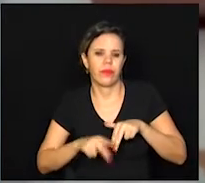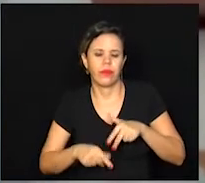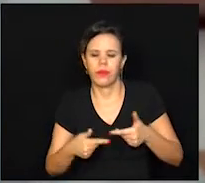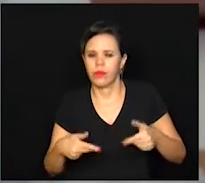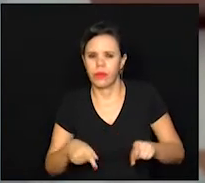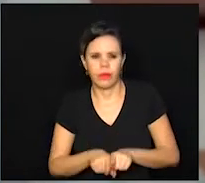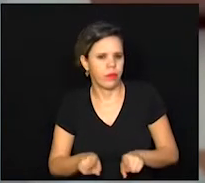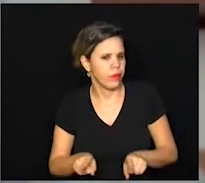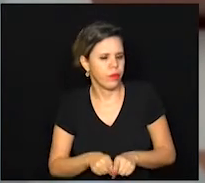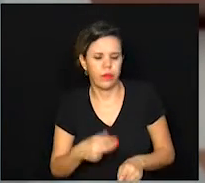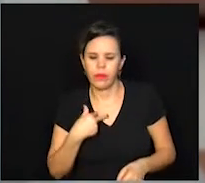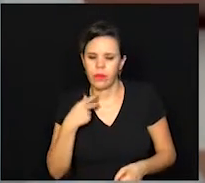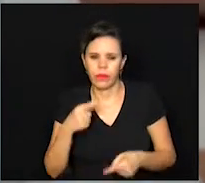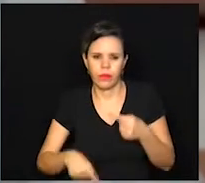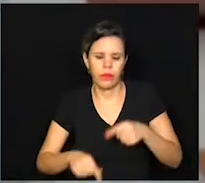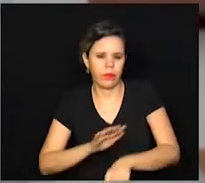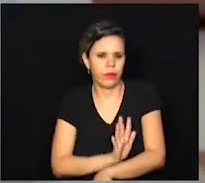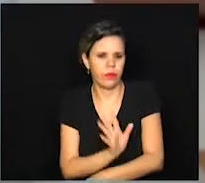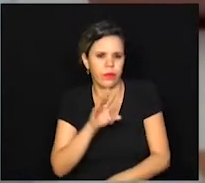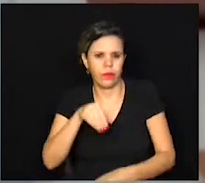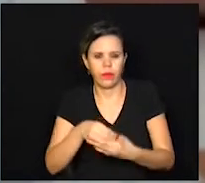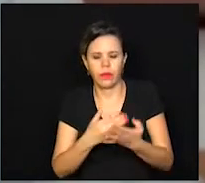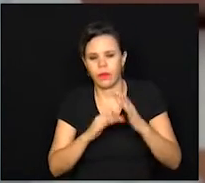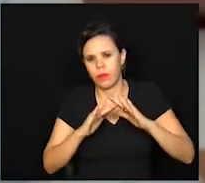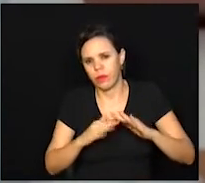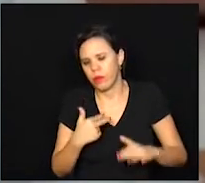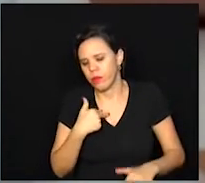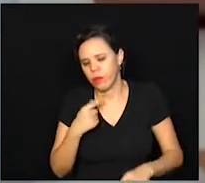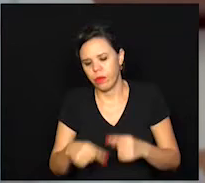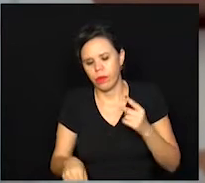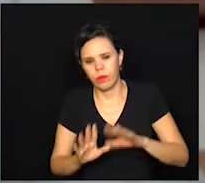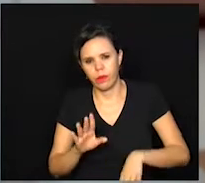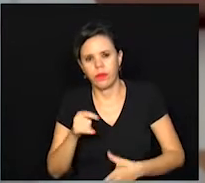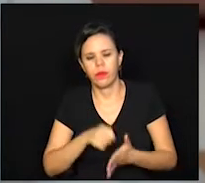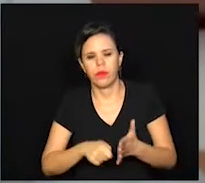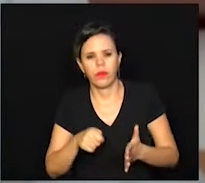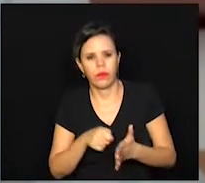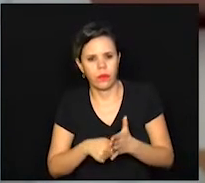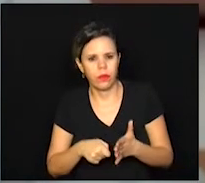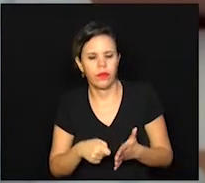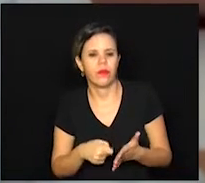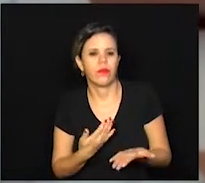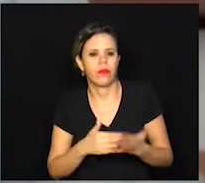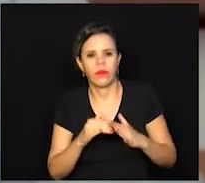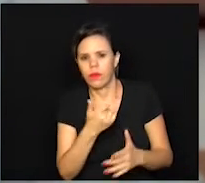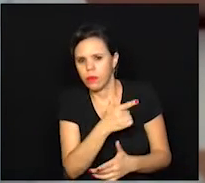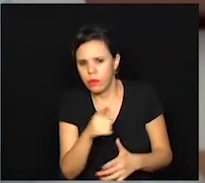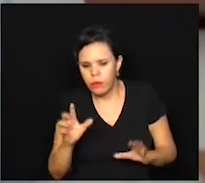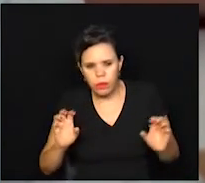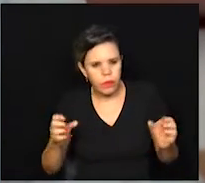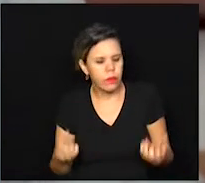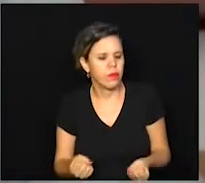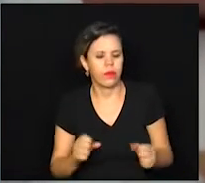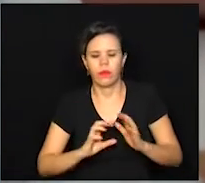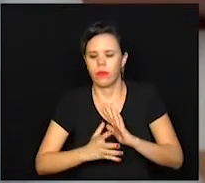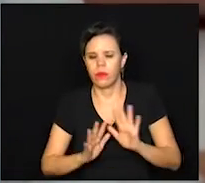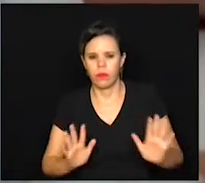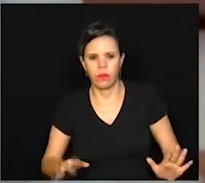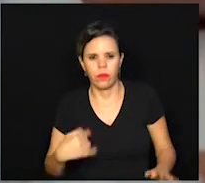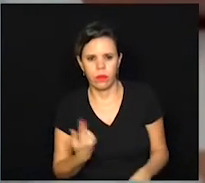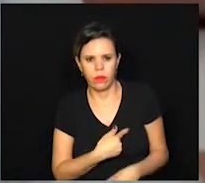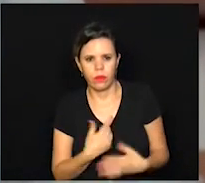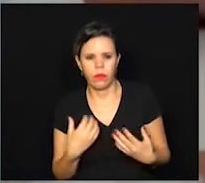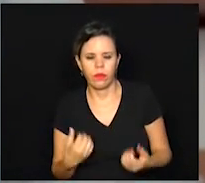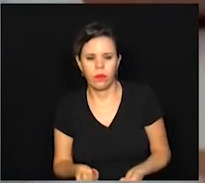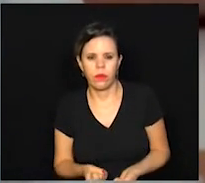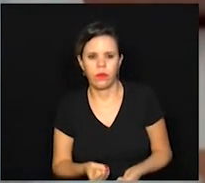sexual e racismo dentro das escolas, ou a luta para travar o Escola Sem Partido, né? Eu acho que nós vamos